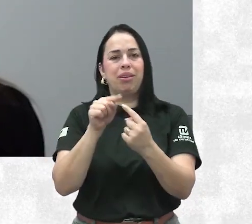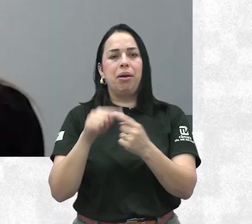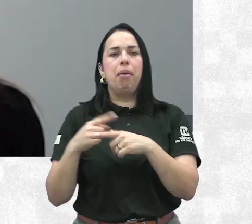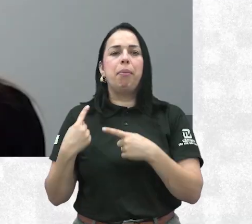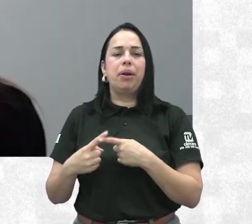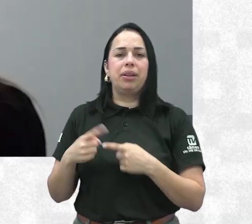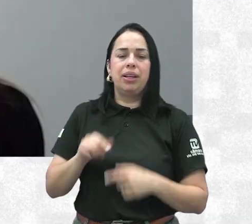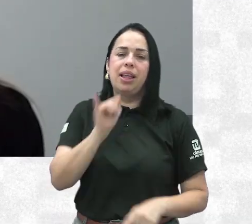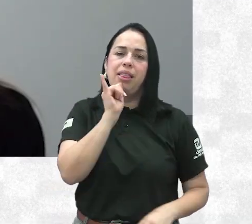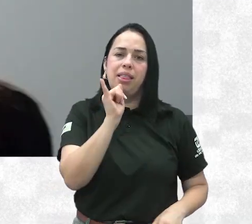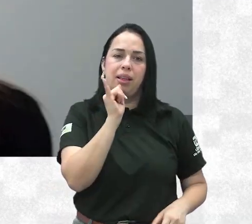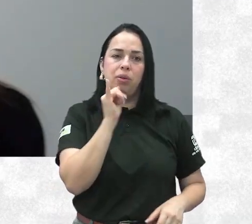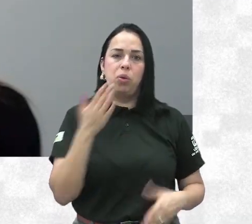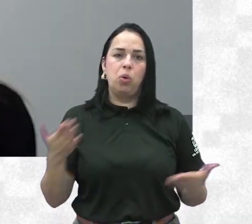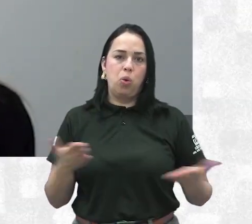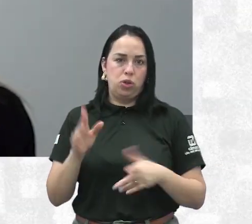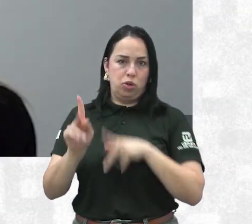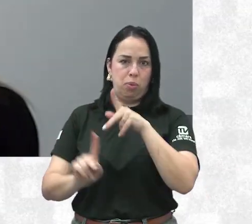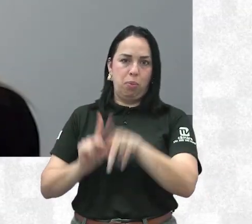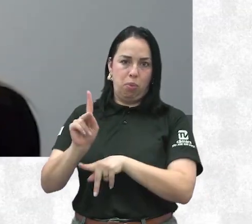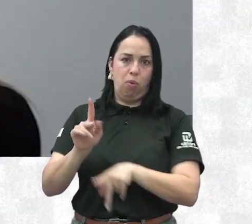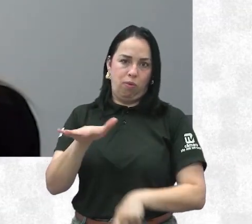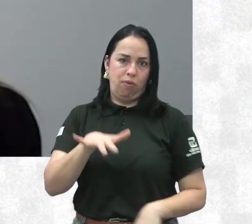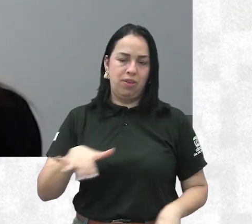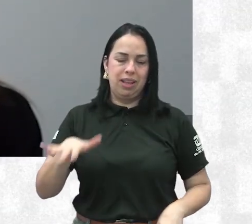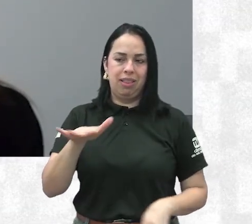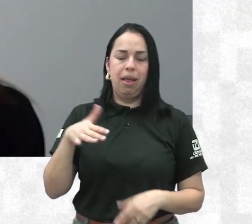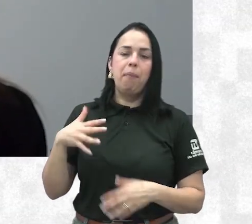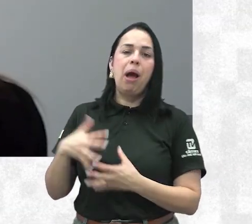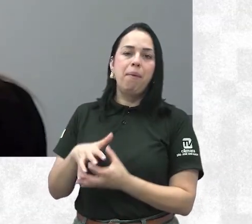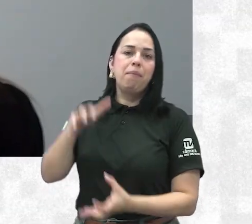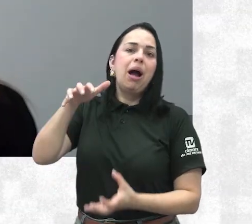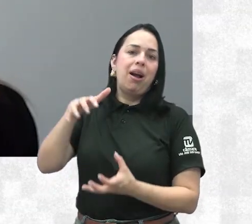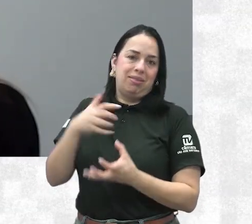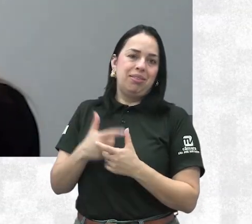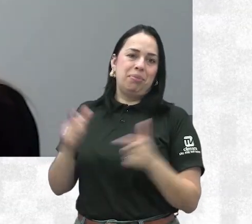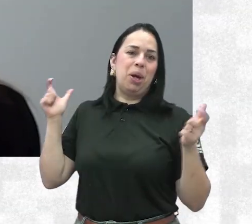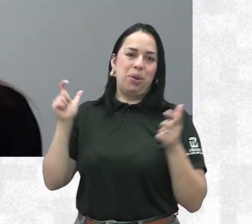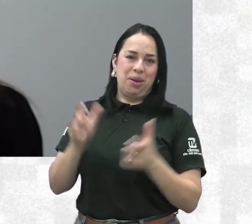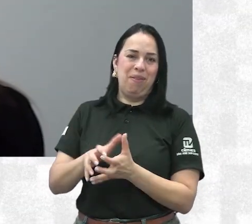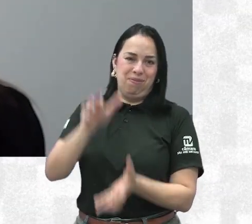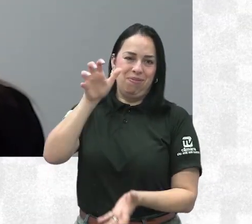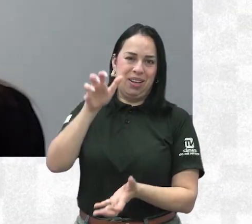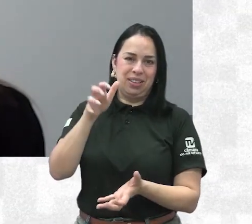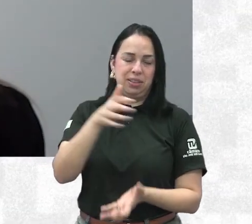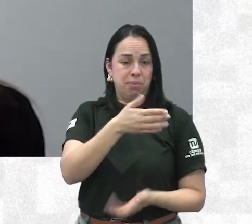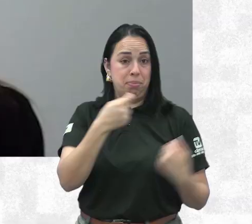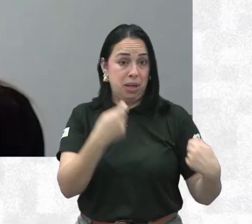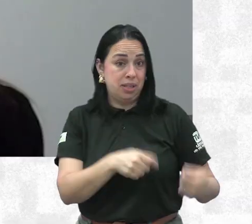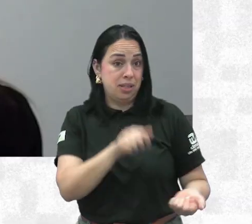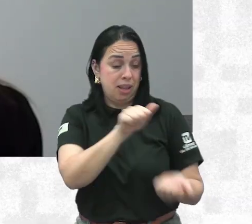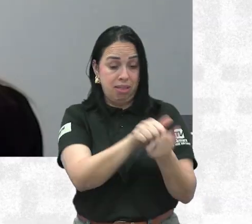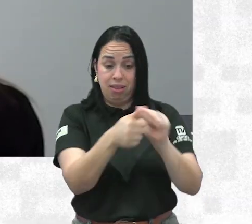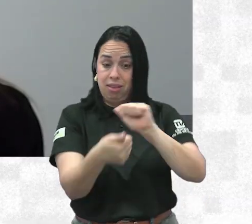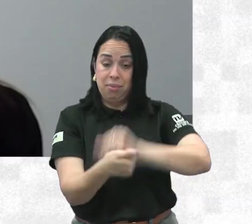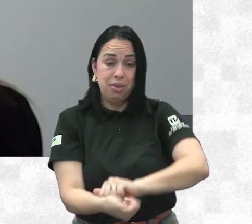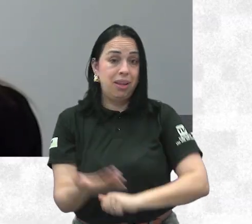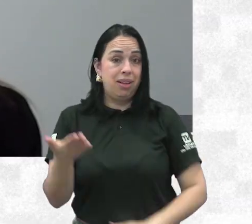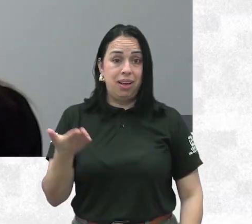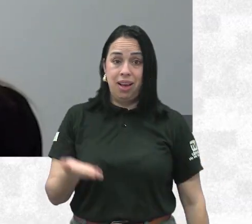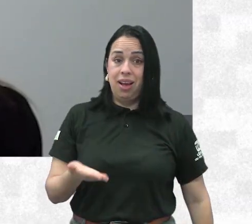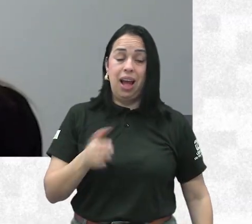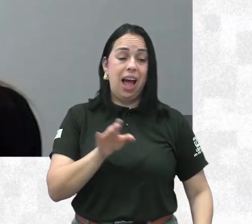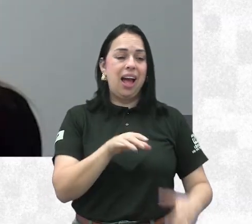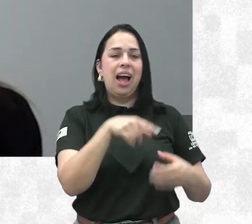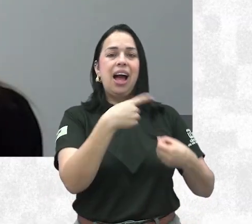do tempo, né? Então, por exemplo, a gente tem uma população hoje que está envelhecendo. né? Então, você precisa também